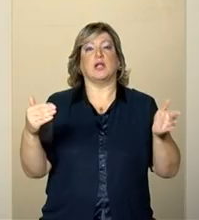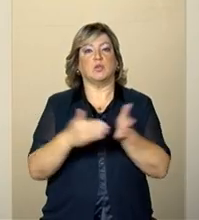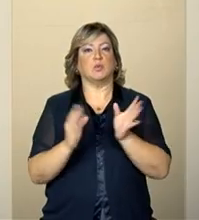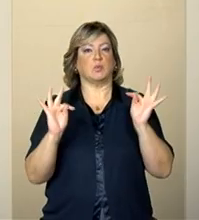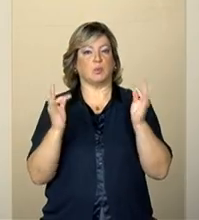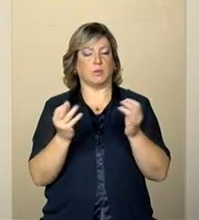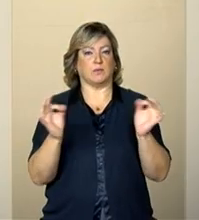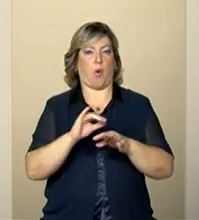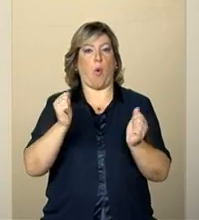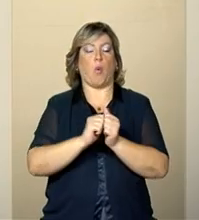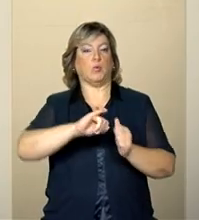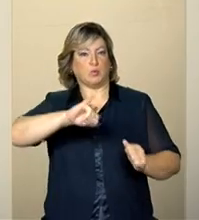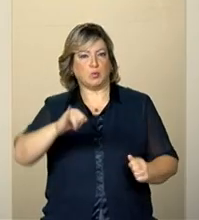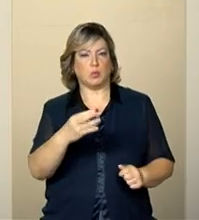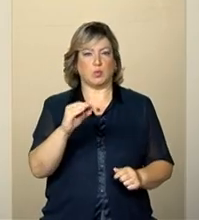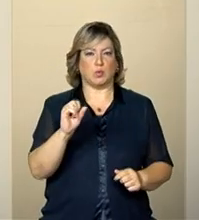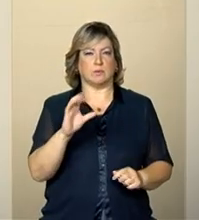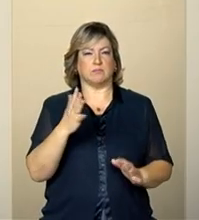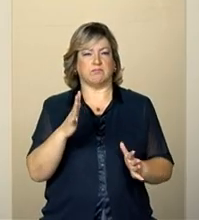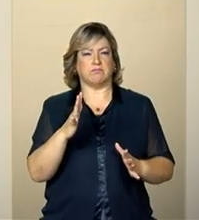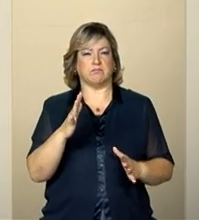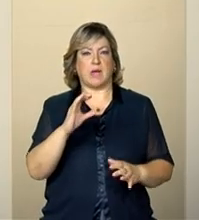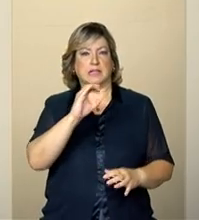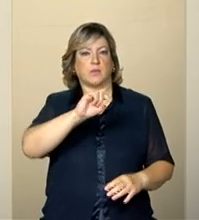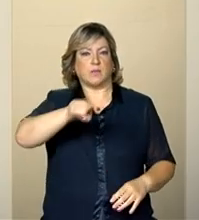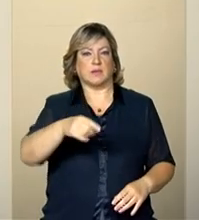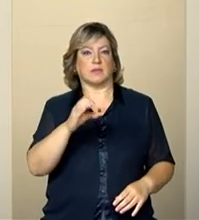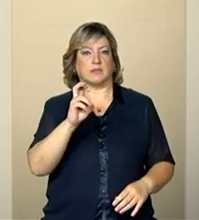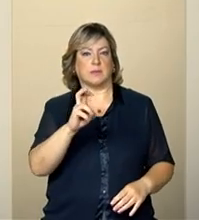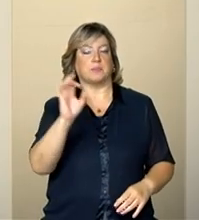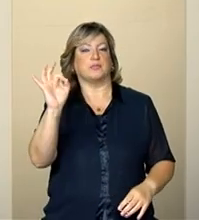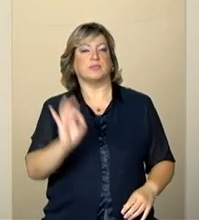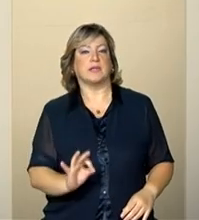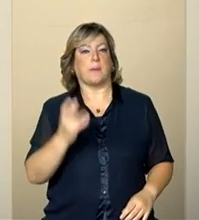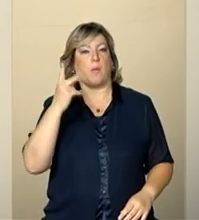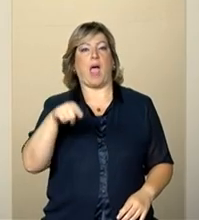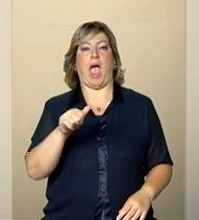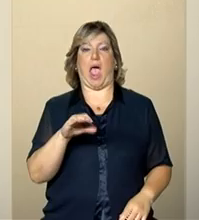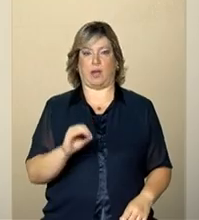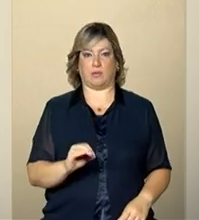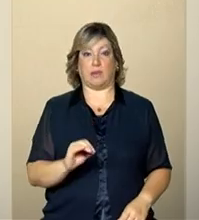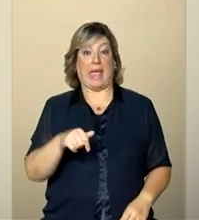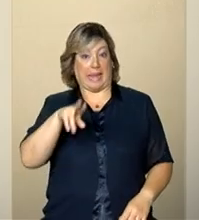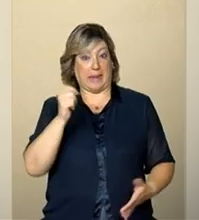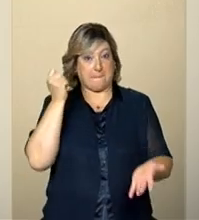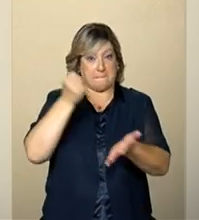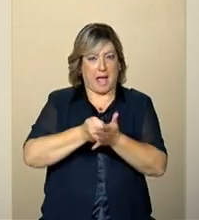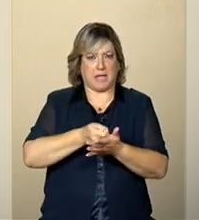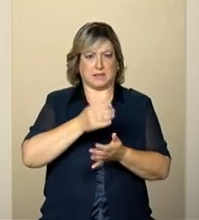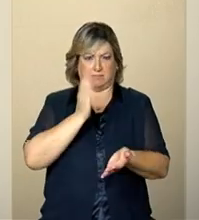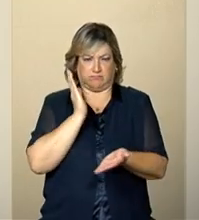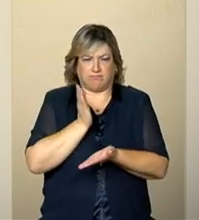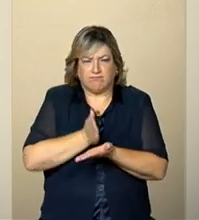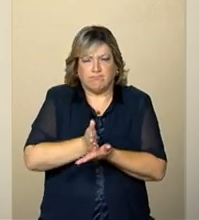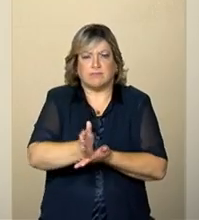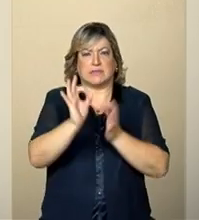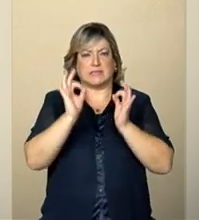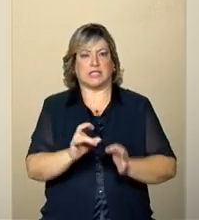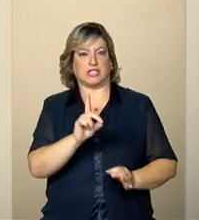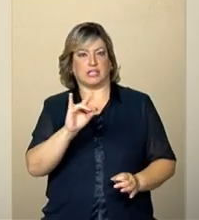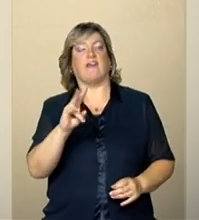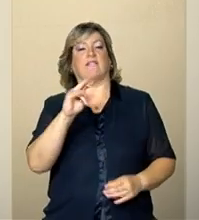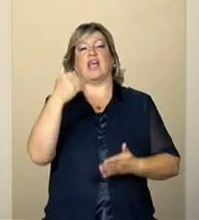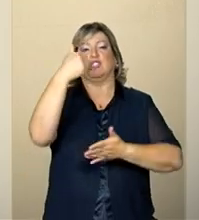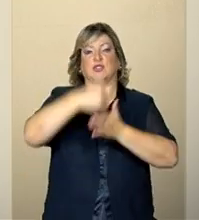juros aí Luciano de 0% ao ano quem pagar em dia vai ter um desconto de